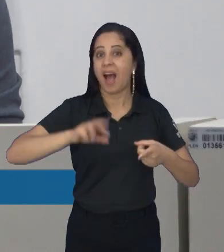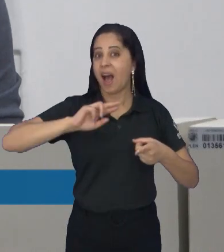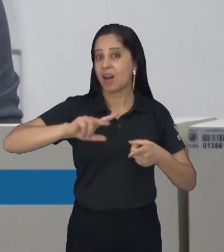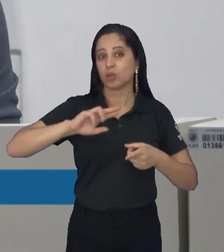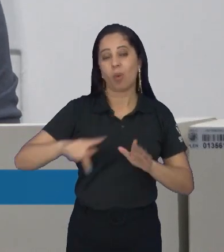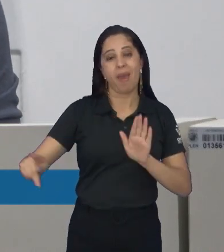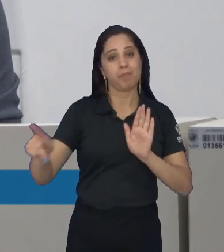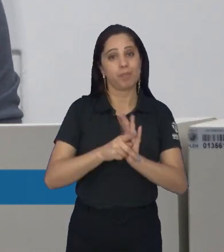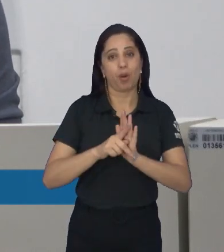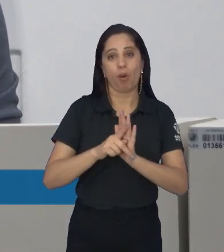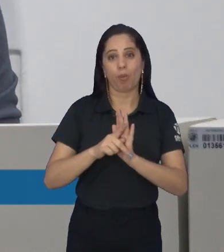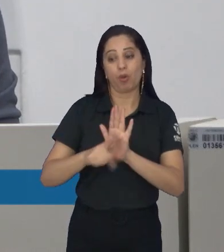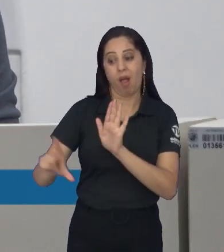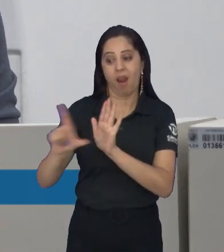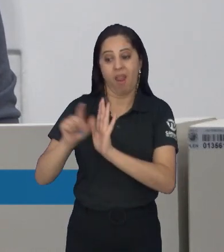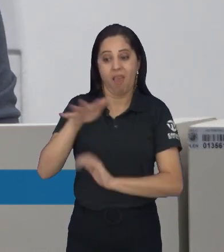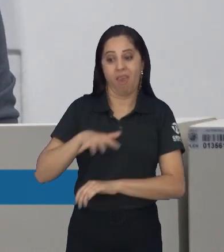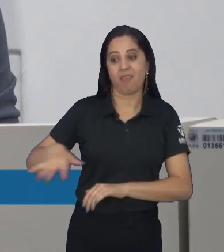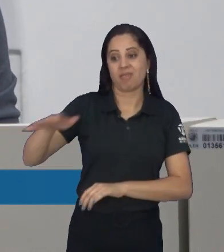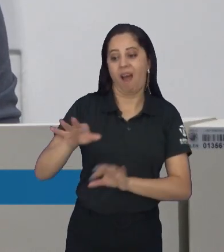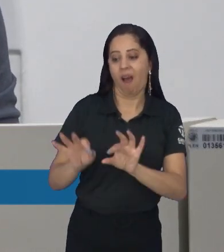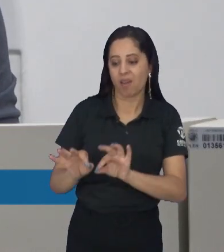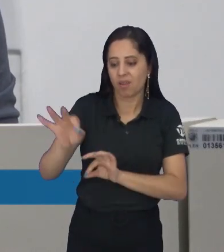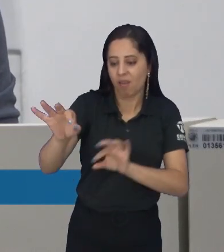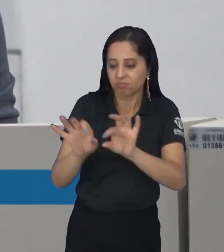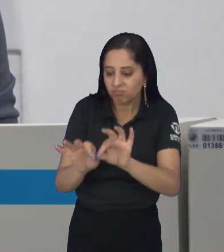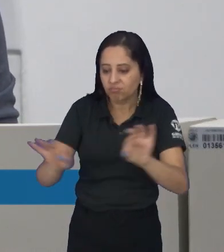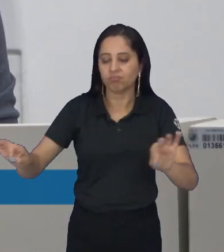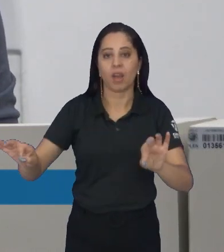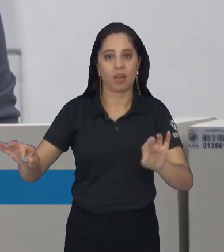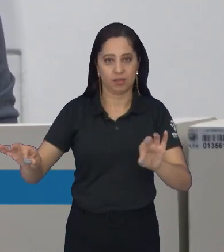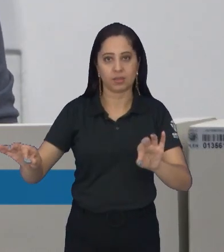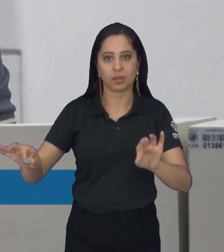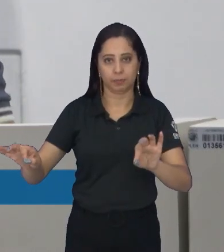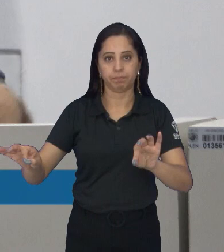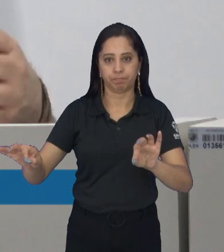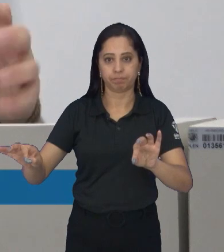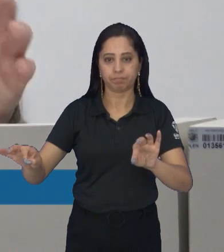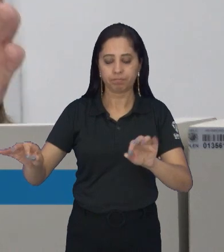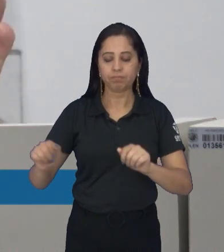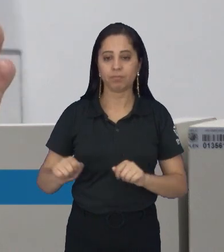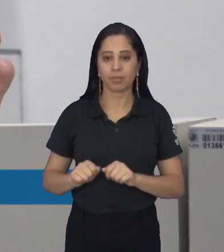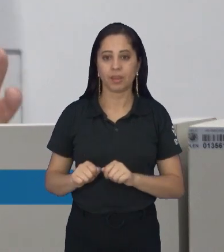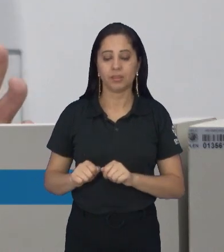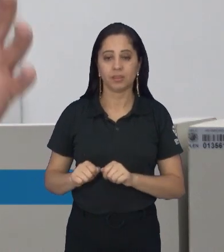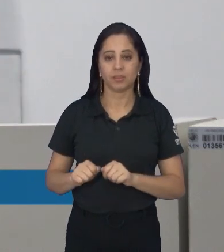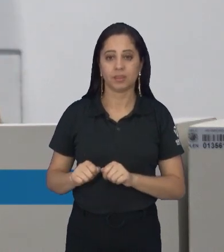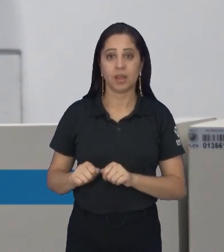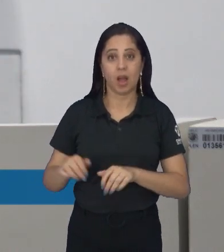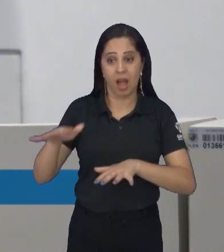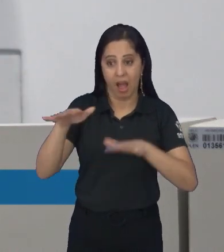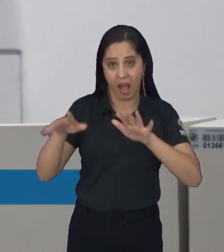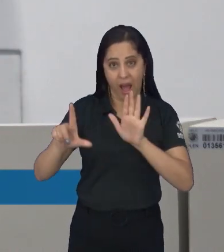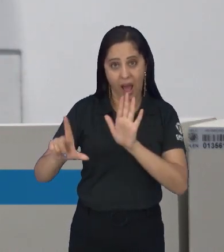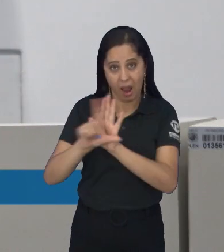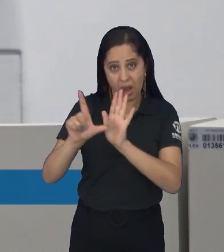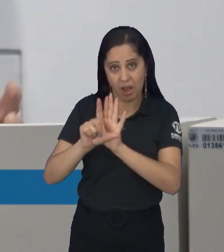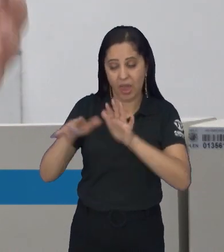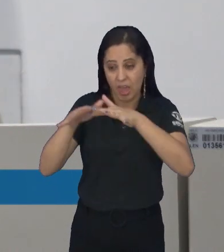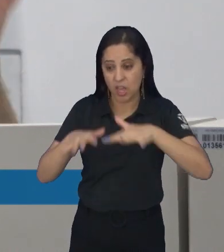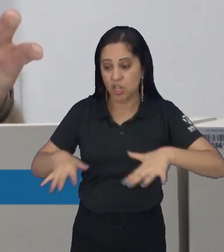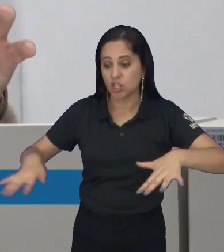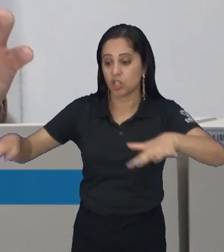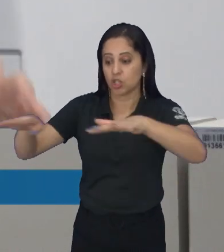dos olhamentos não é uma matéria afeta usando é os elementos ele ele na verdade ele trabalha com que é regular aquilo que eu falei